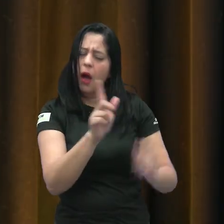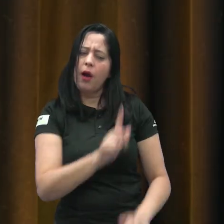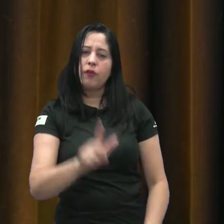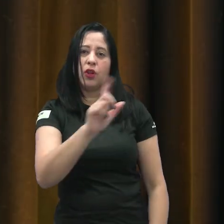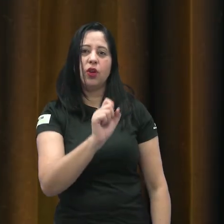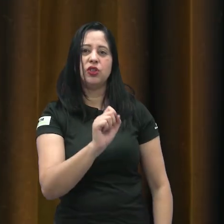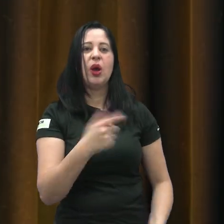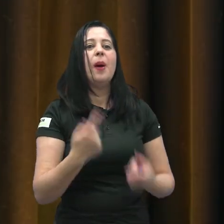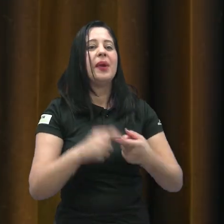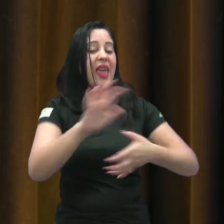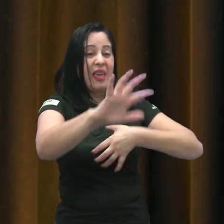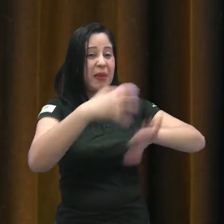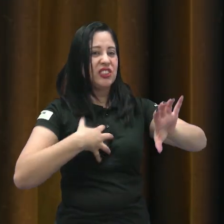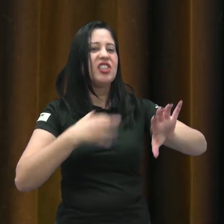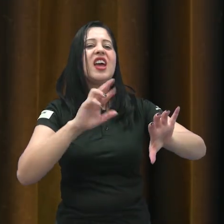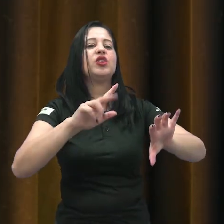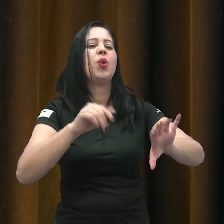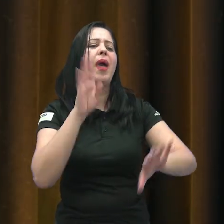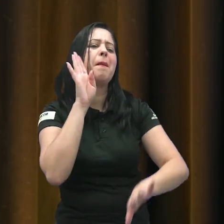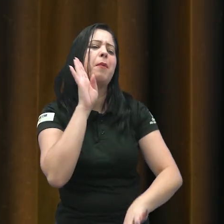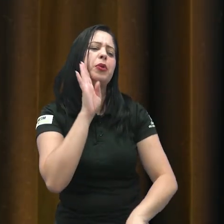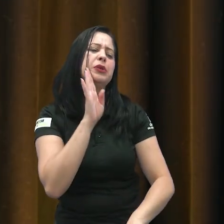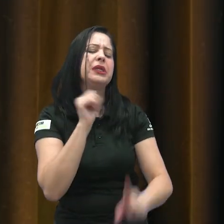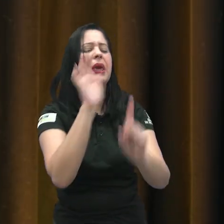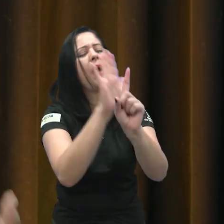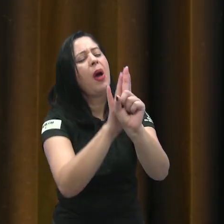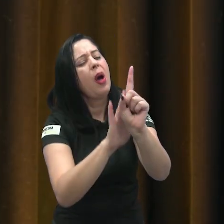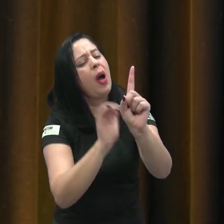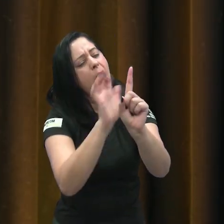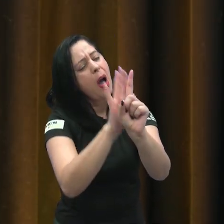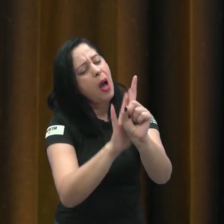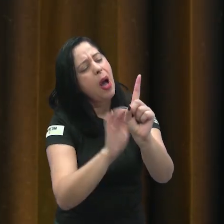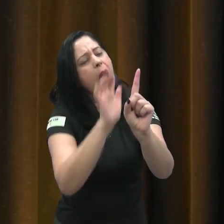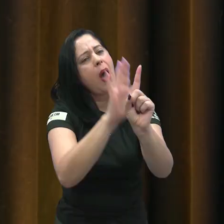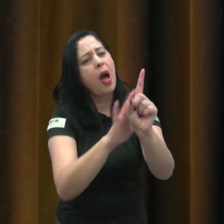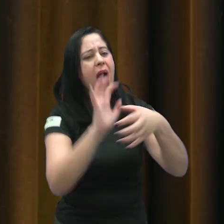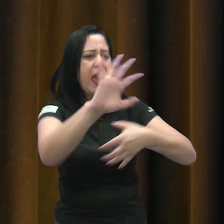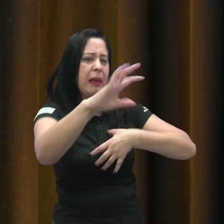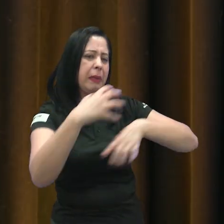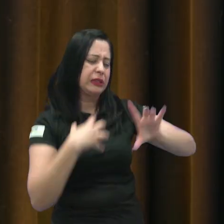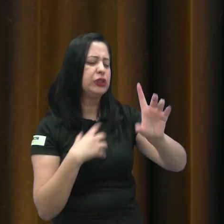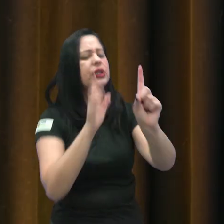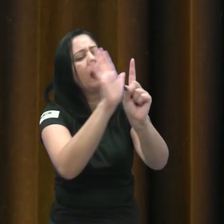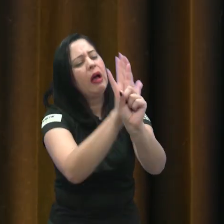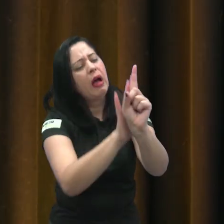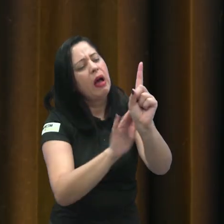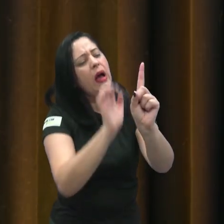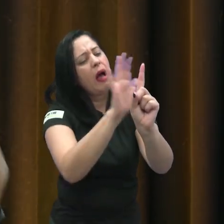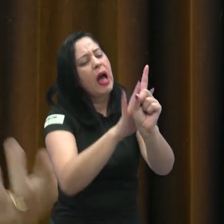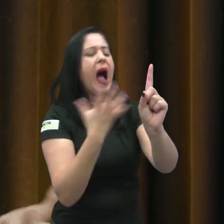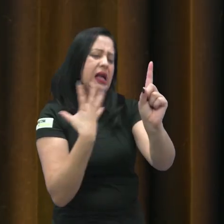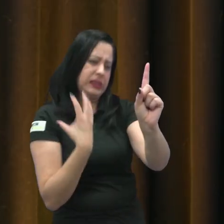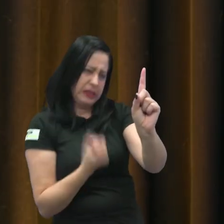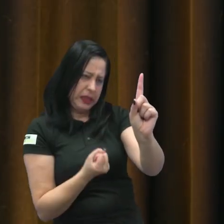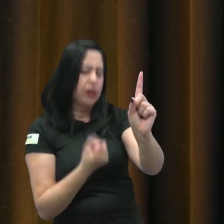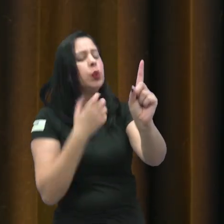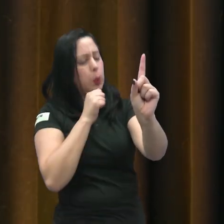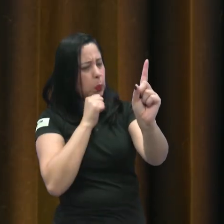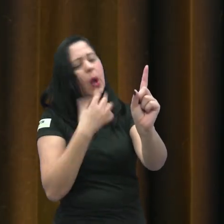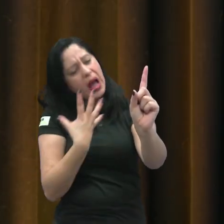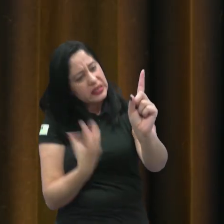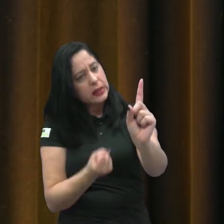ser bonzinho, sabe? Às vezes a gente confunde, né? Então eu vou ser empático, então eu vou tolerar tudo, então eu vou deixar...